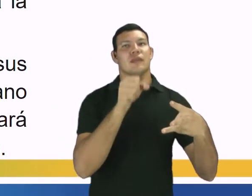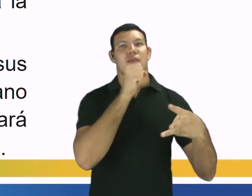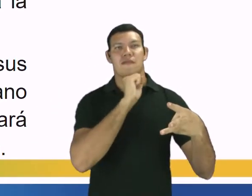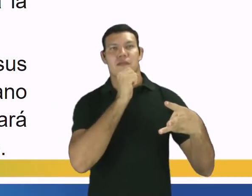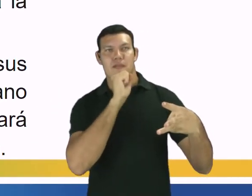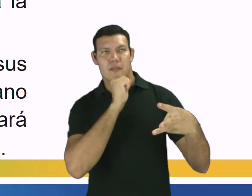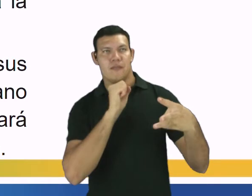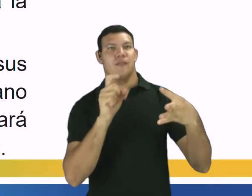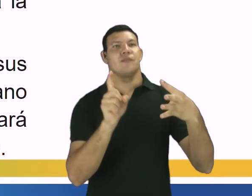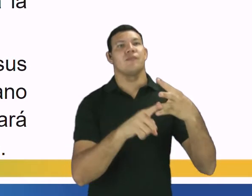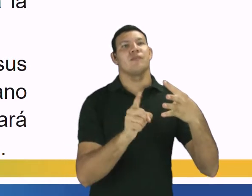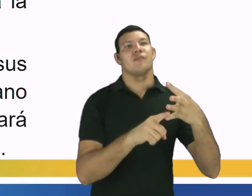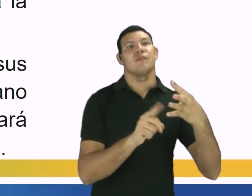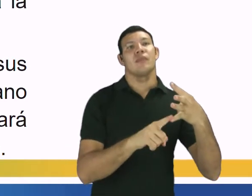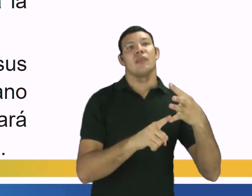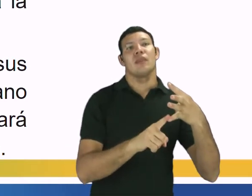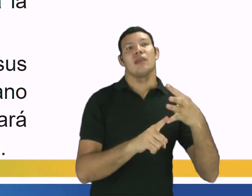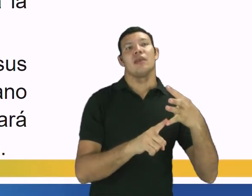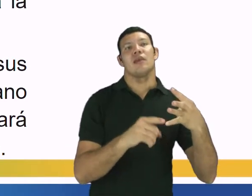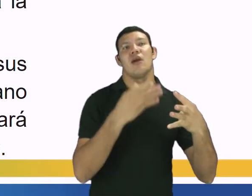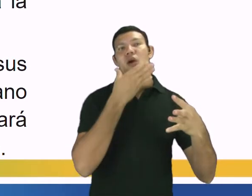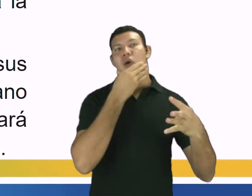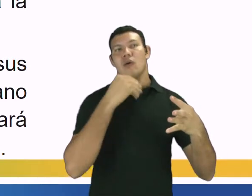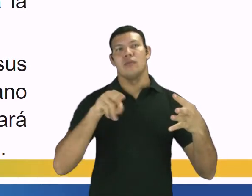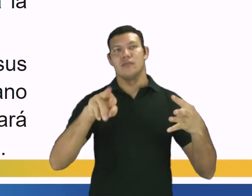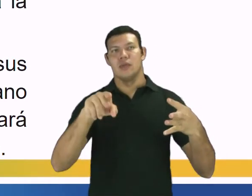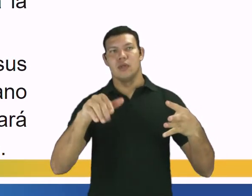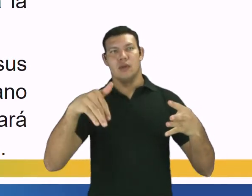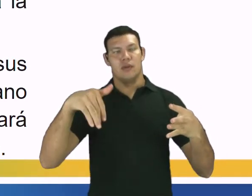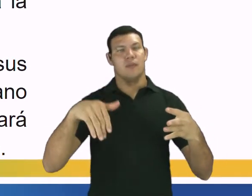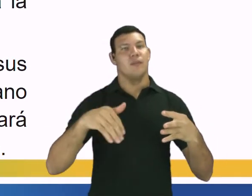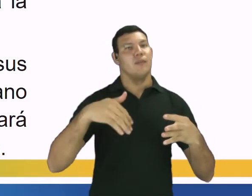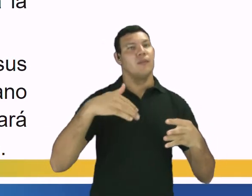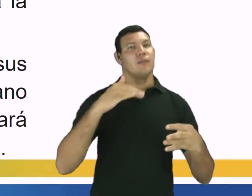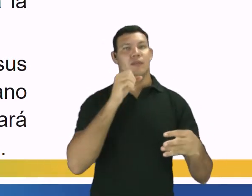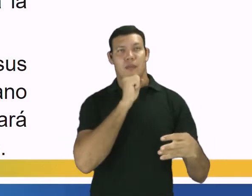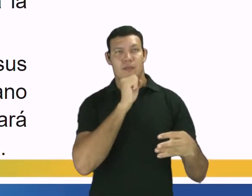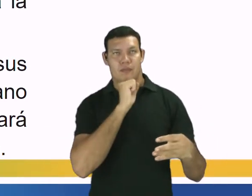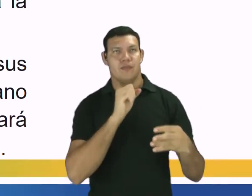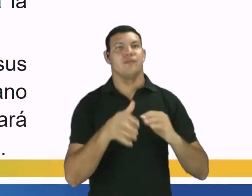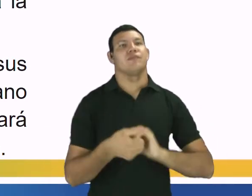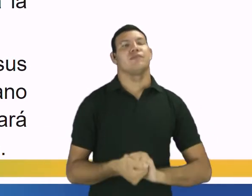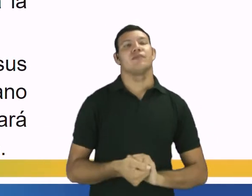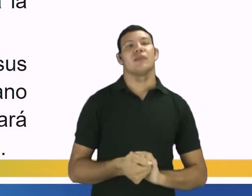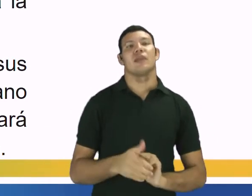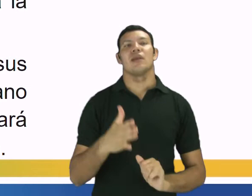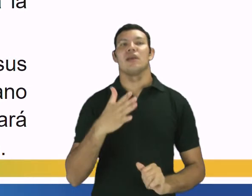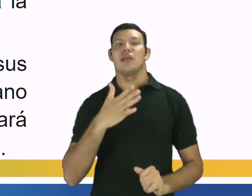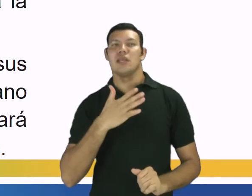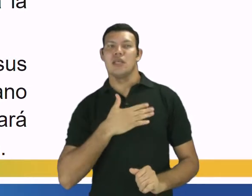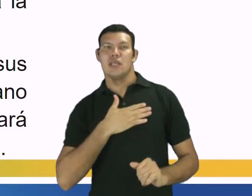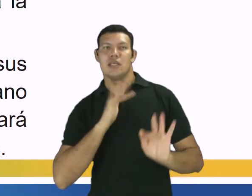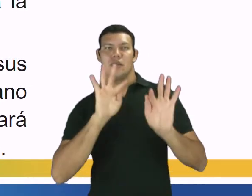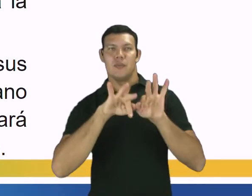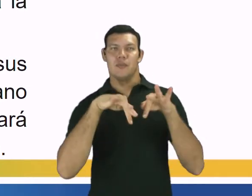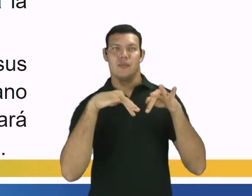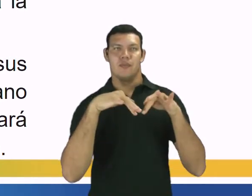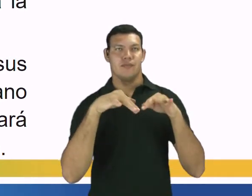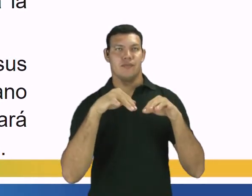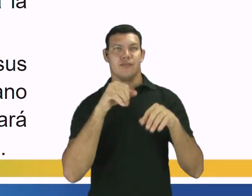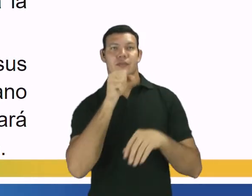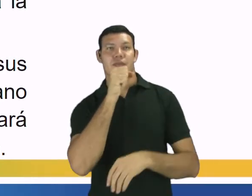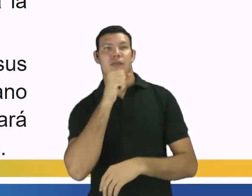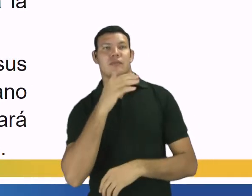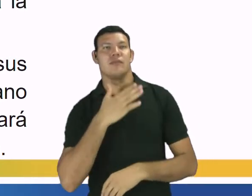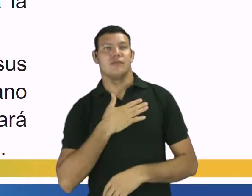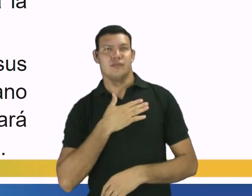gustan las manualidades e hace pulseira para toda a família. Quando fala le gustan las manualidades, é artesanato, tá, pessoal? Coisa que se faz